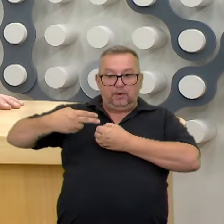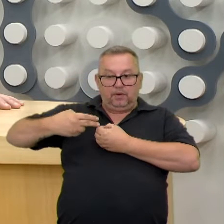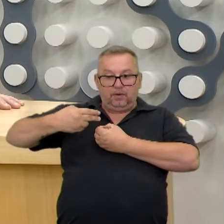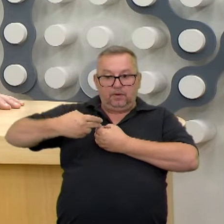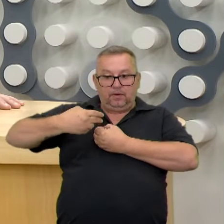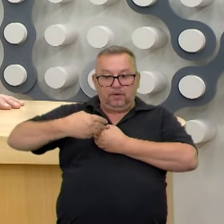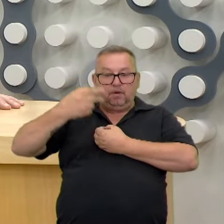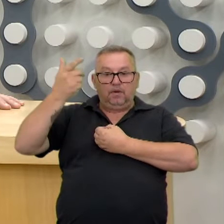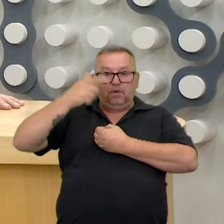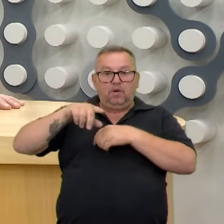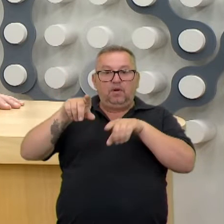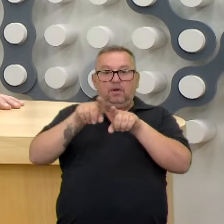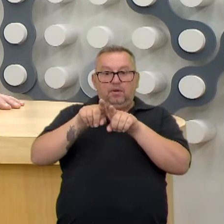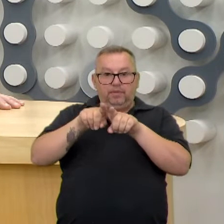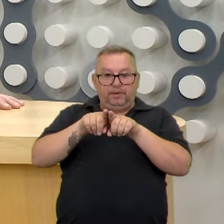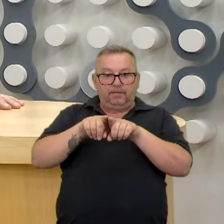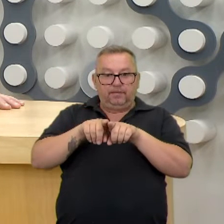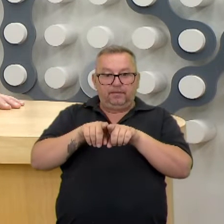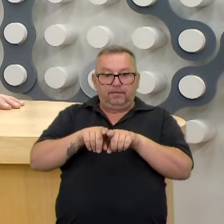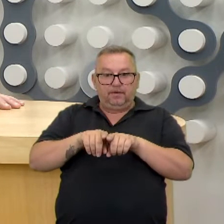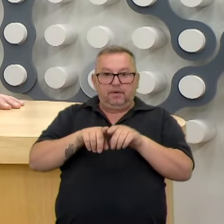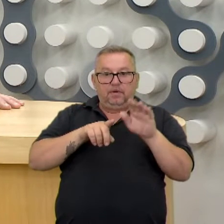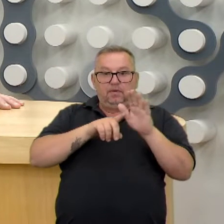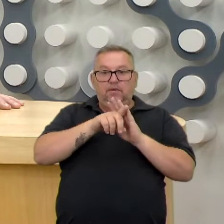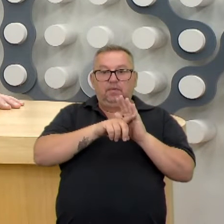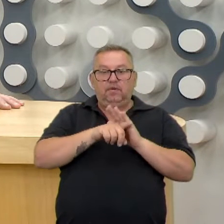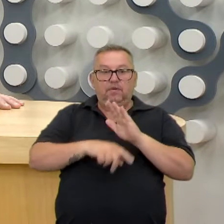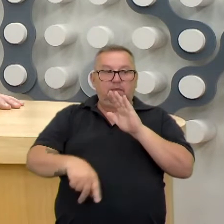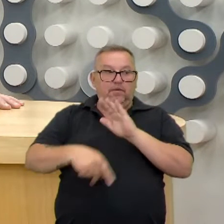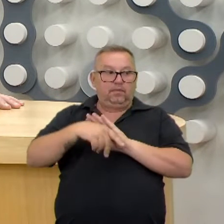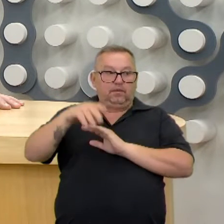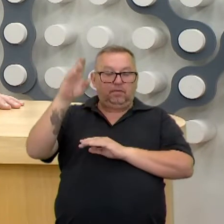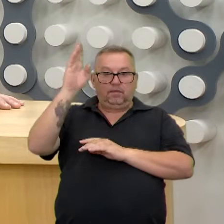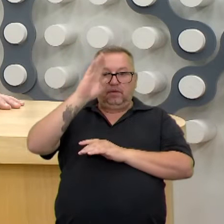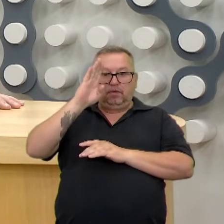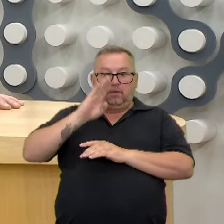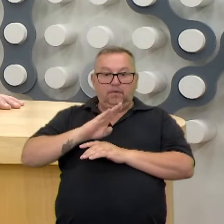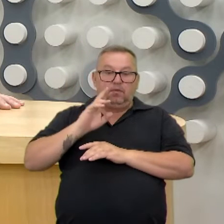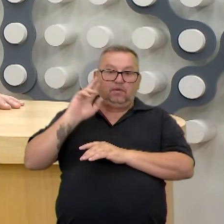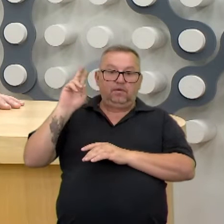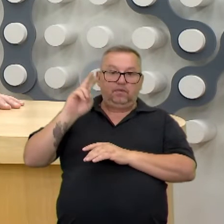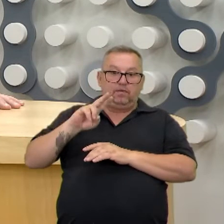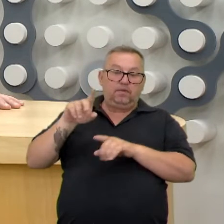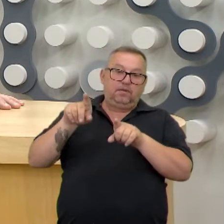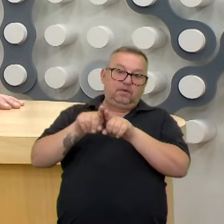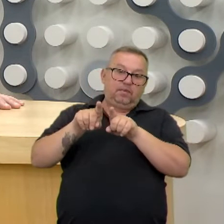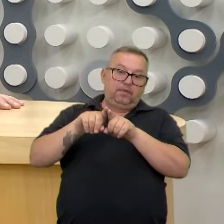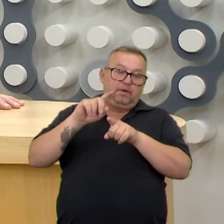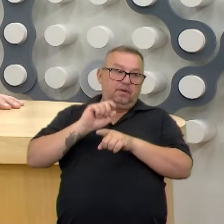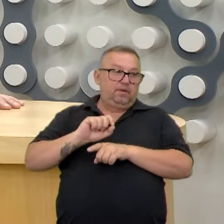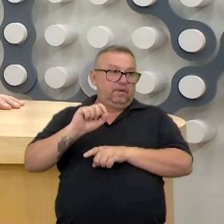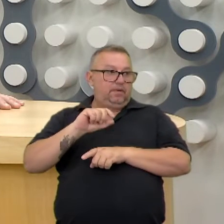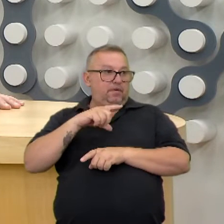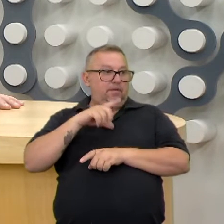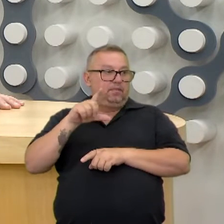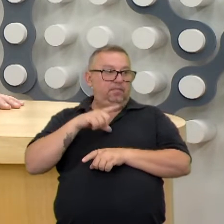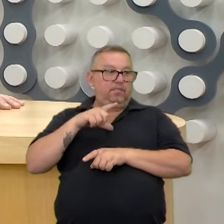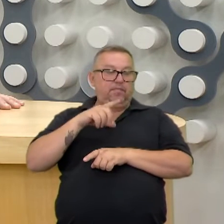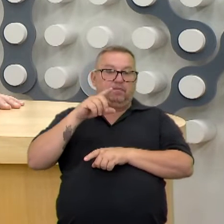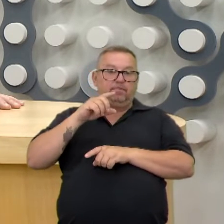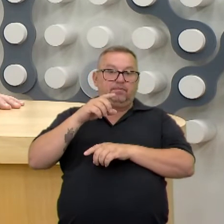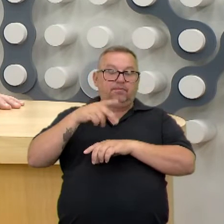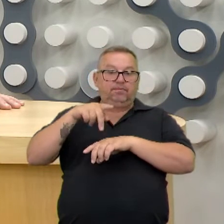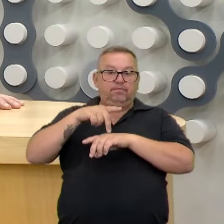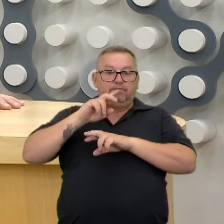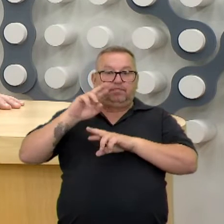outras instituições de ensino e pesquisa no Brasil, e olha que interessante, passados até para o exterior, tá